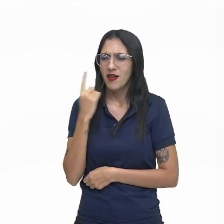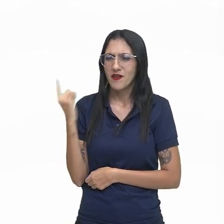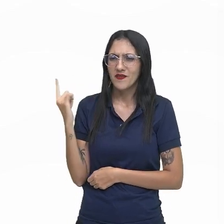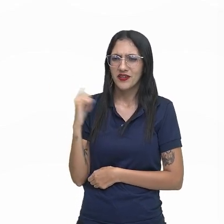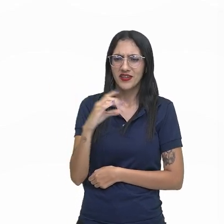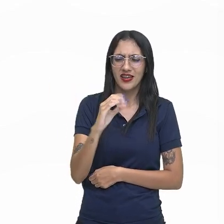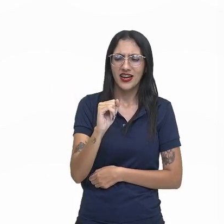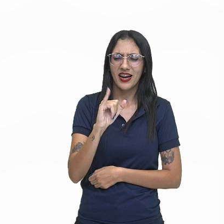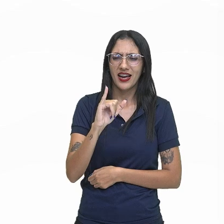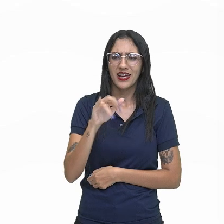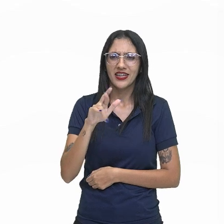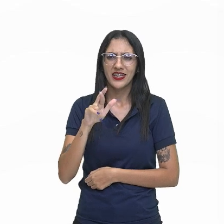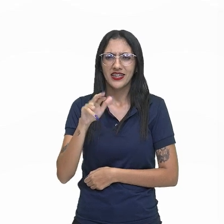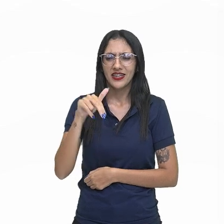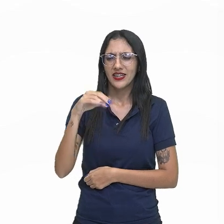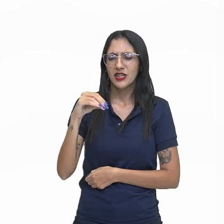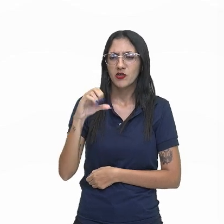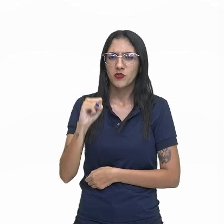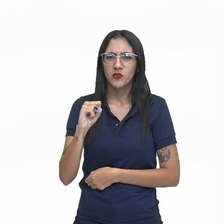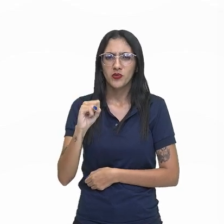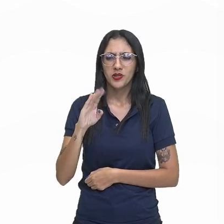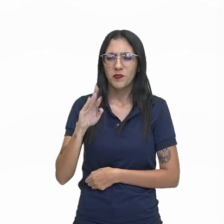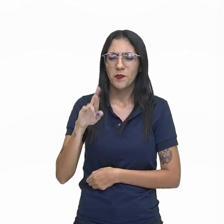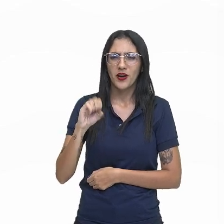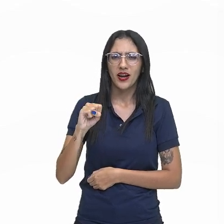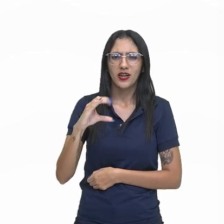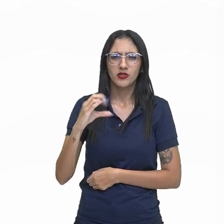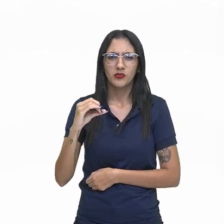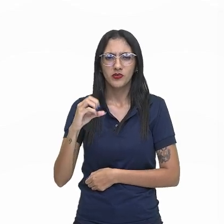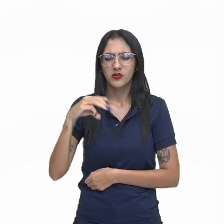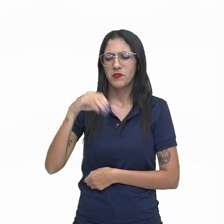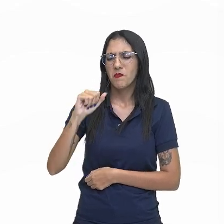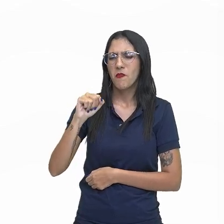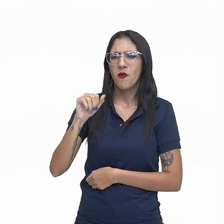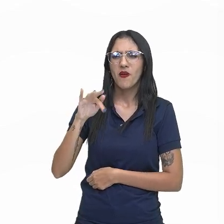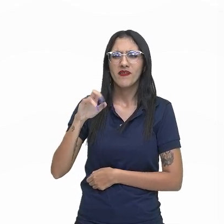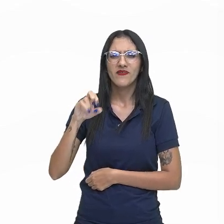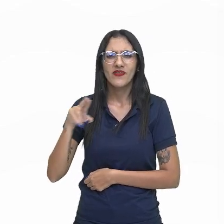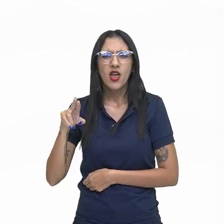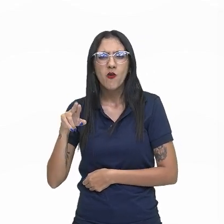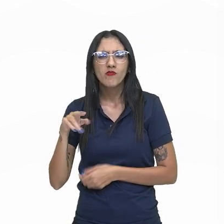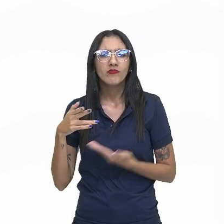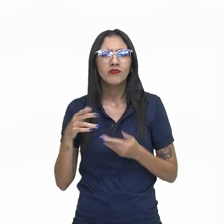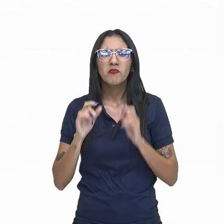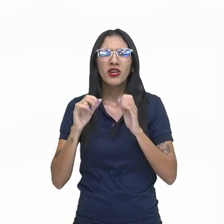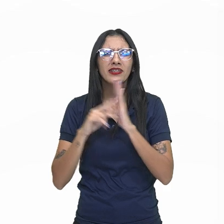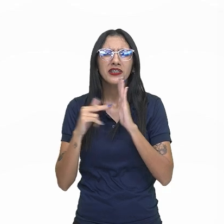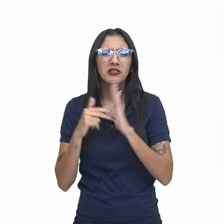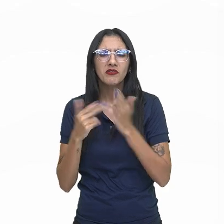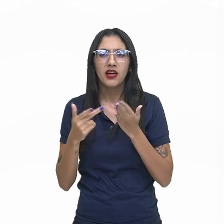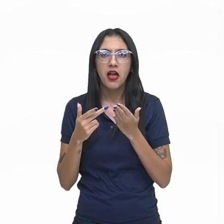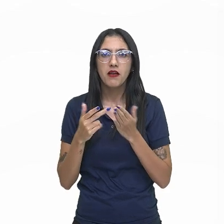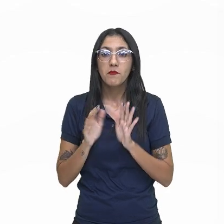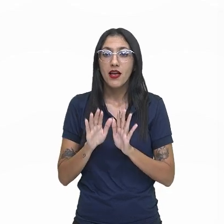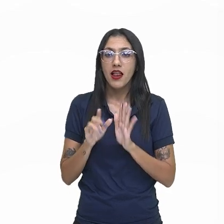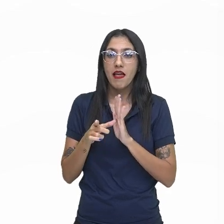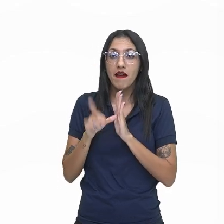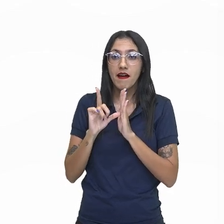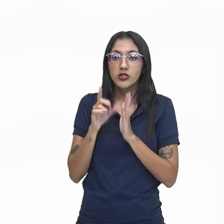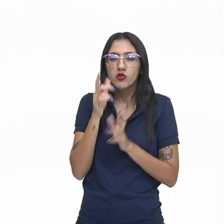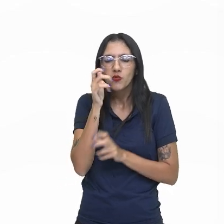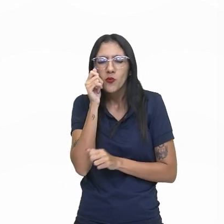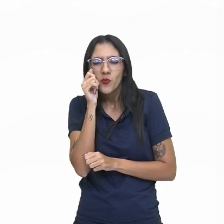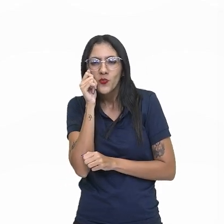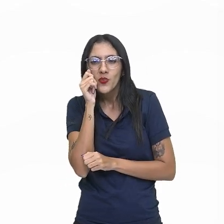minha gente? Vocês já falaram isso? Antes de dormir. Olha,